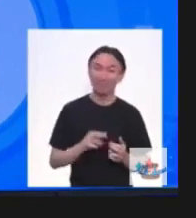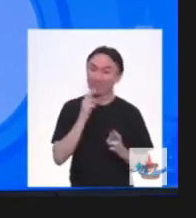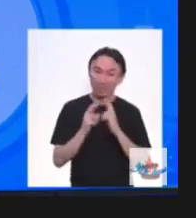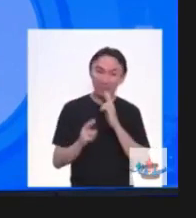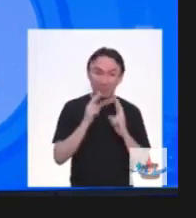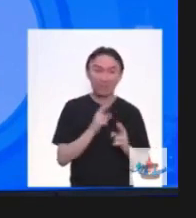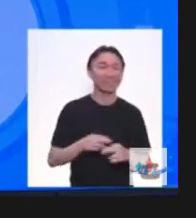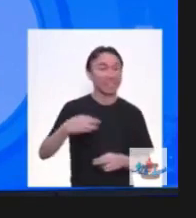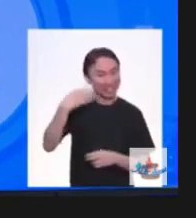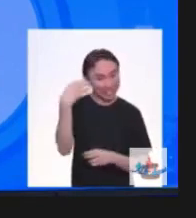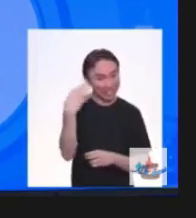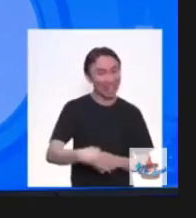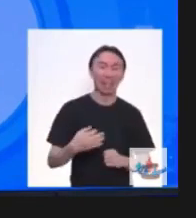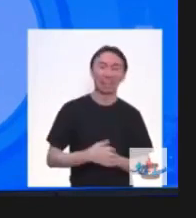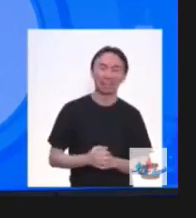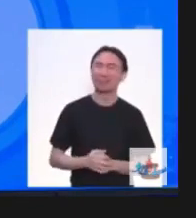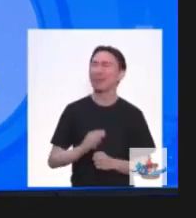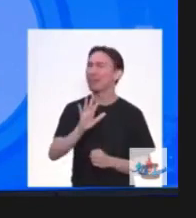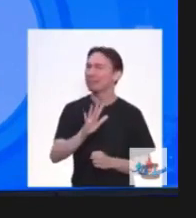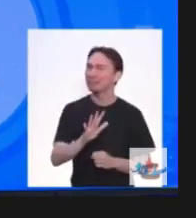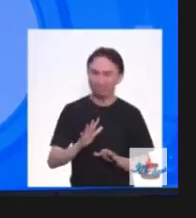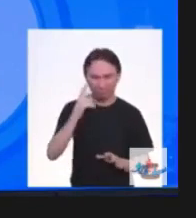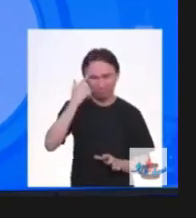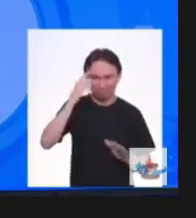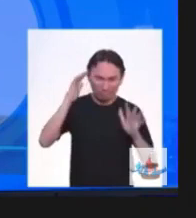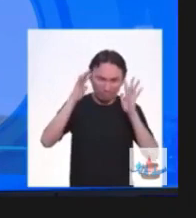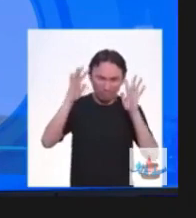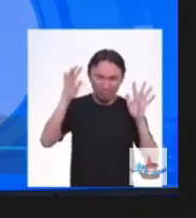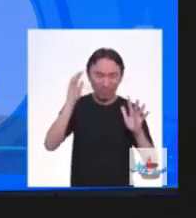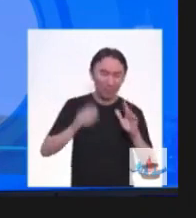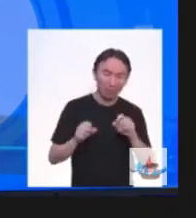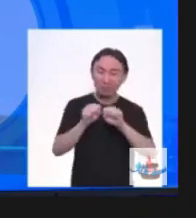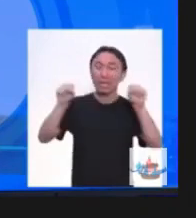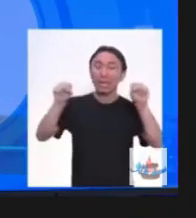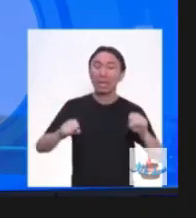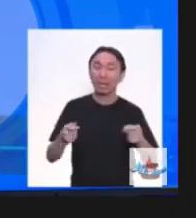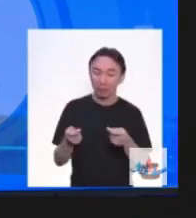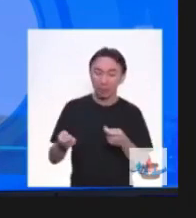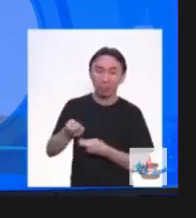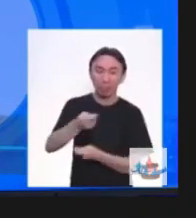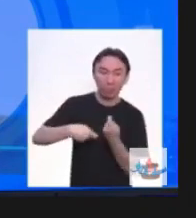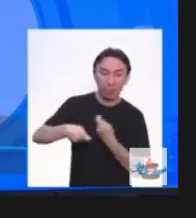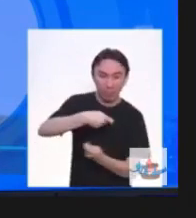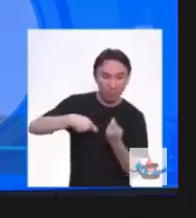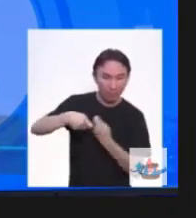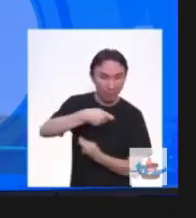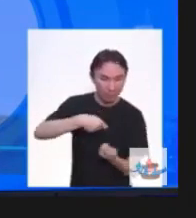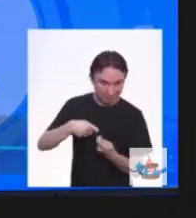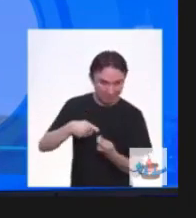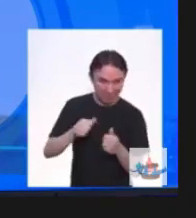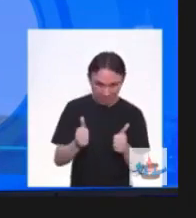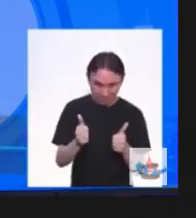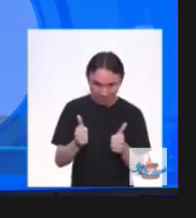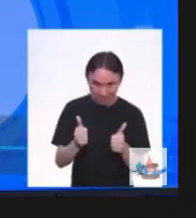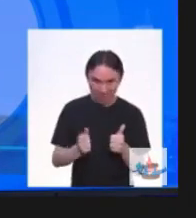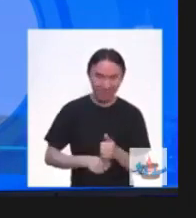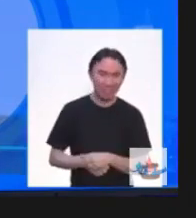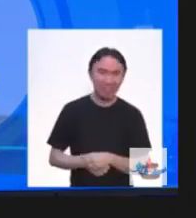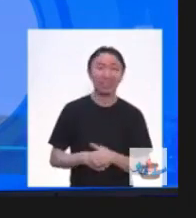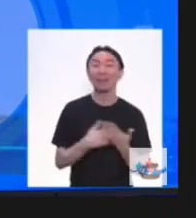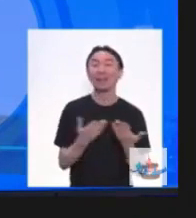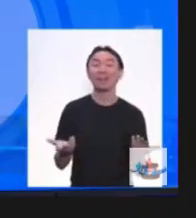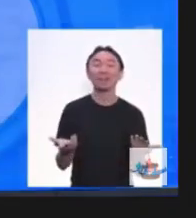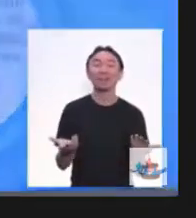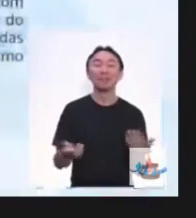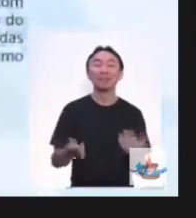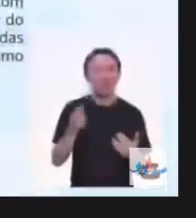bastante corretas. Então vamos pensar aqui, ó, o mercantilismo. Esse é o nosso objeto do conhecimento, tá bem? Então eu coloquei para